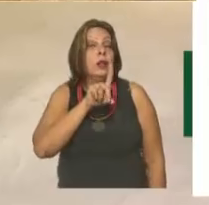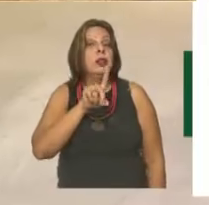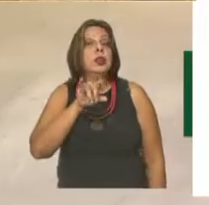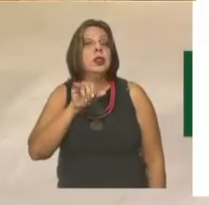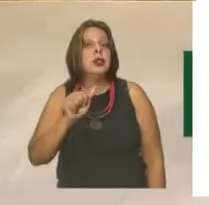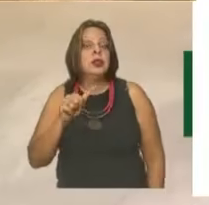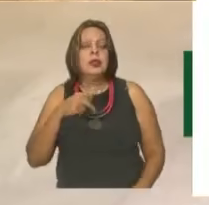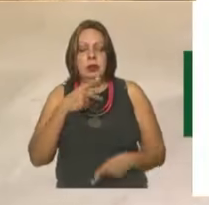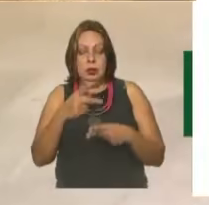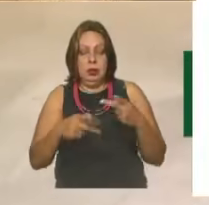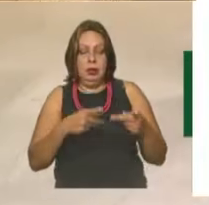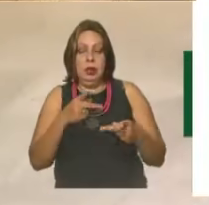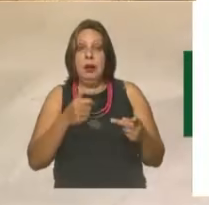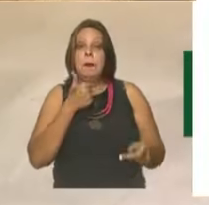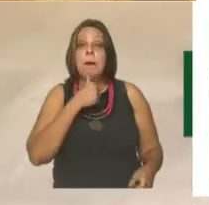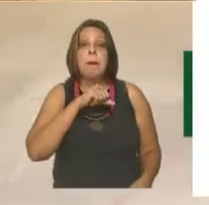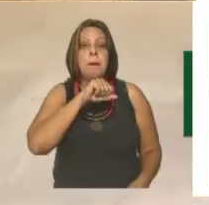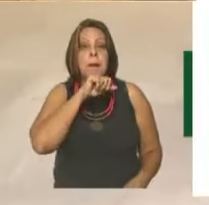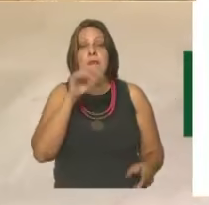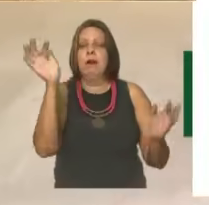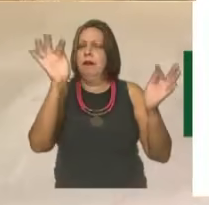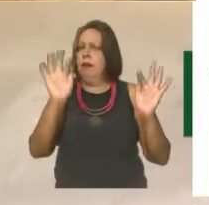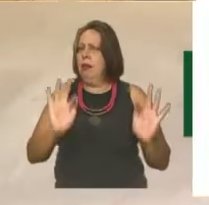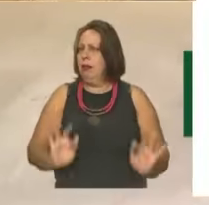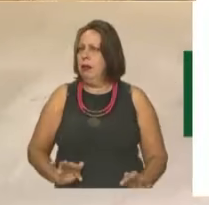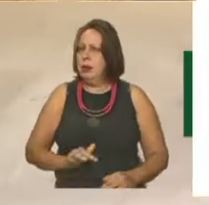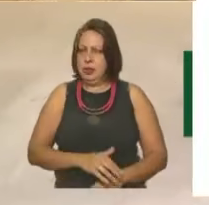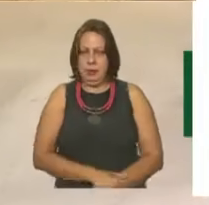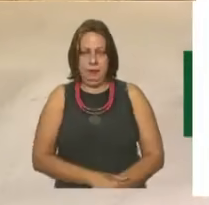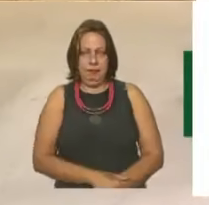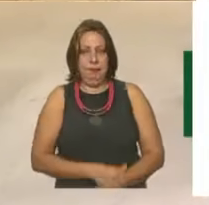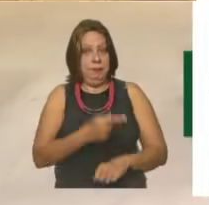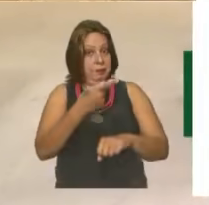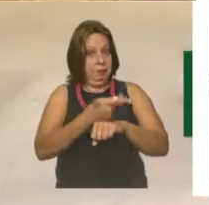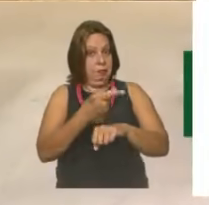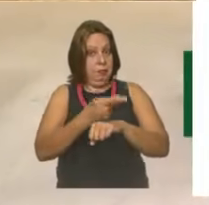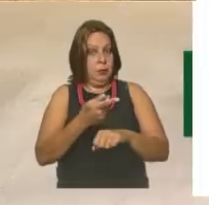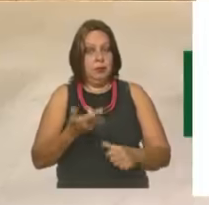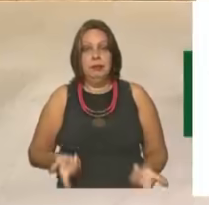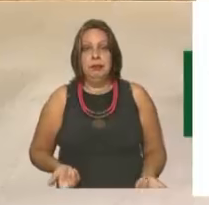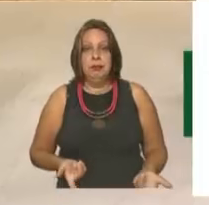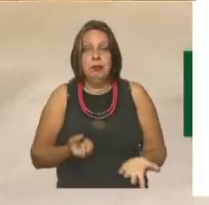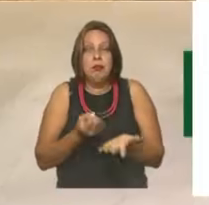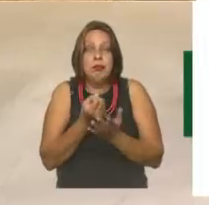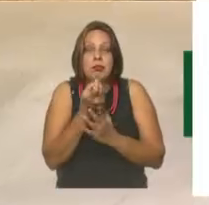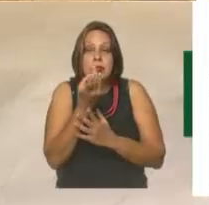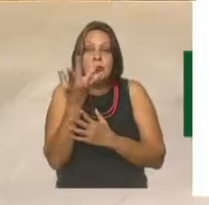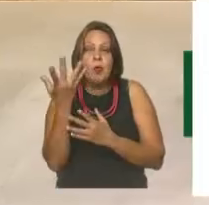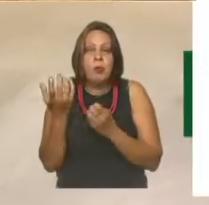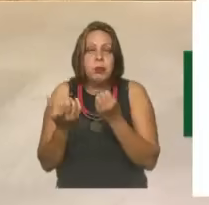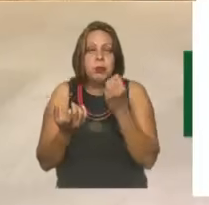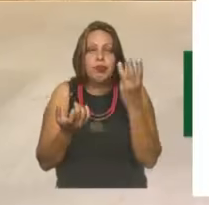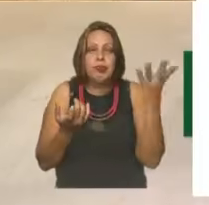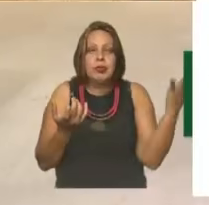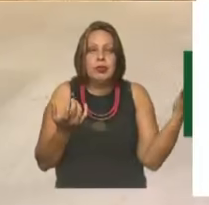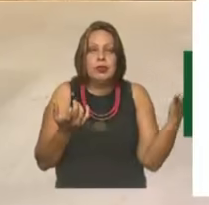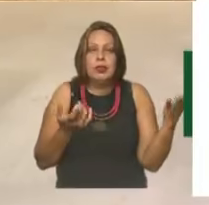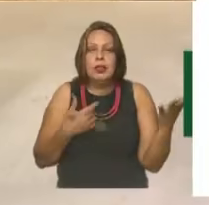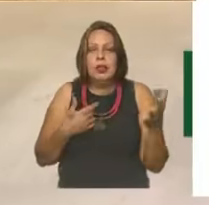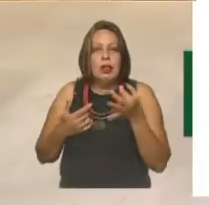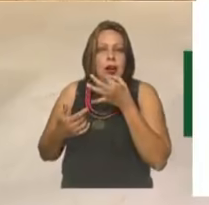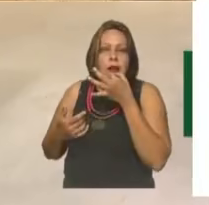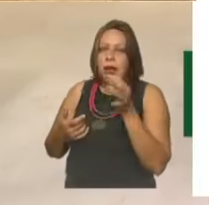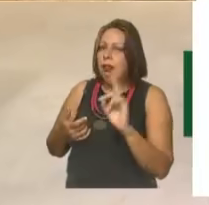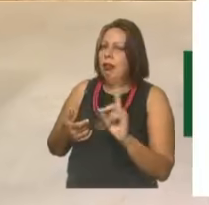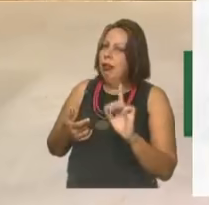pode presentear com Caju Cap, que sua mãe vai ficar feliz da vida. Sabe por quê? A premiação está assim, ó, caprichada. Não vou nem comentar.